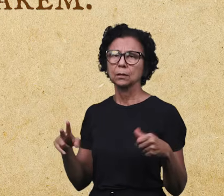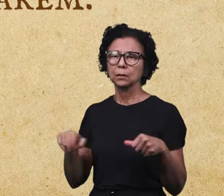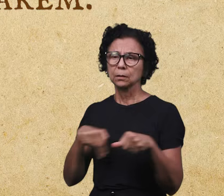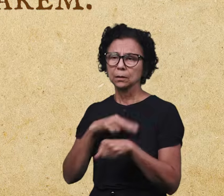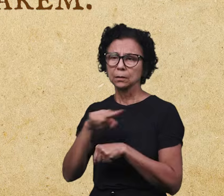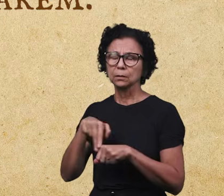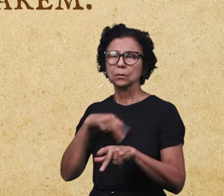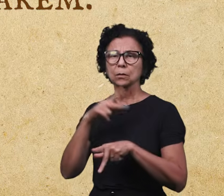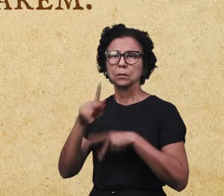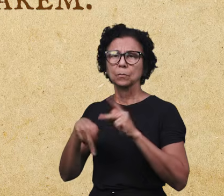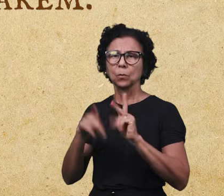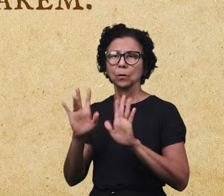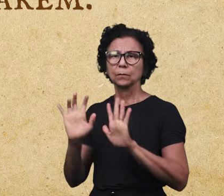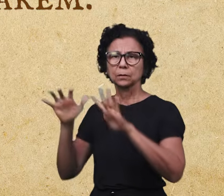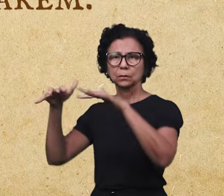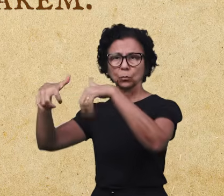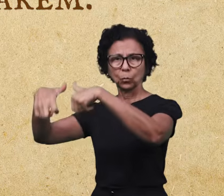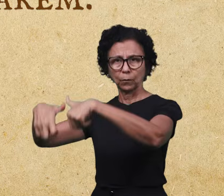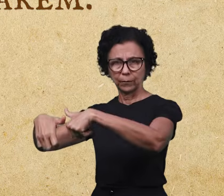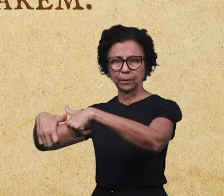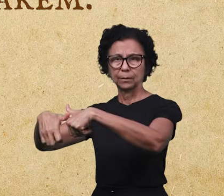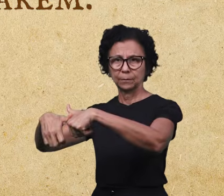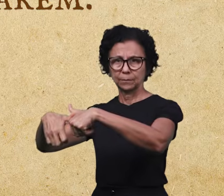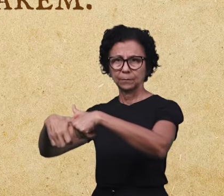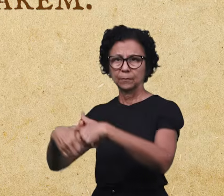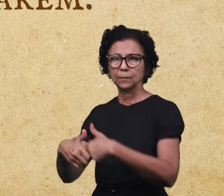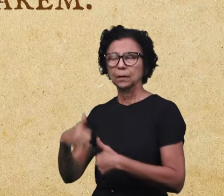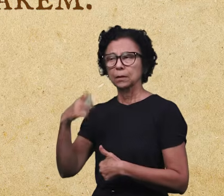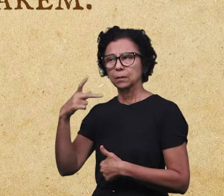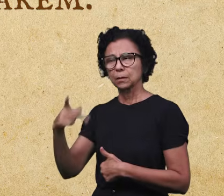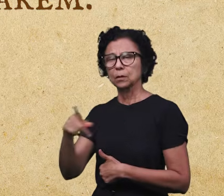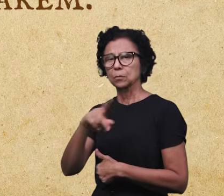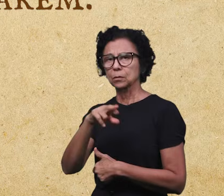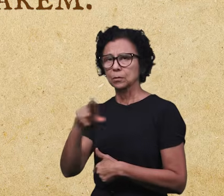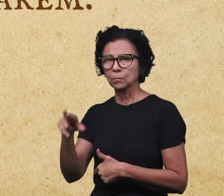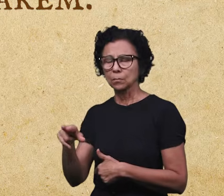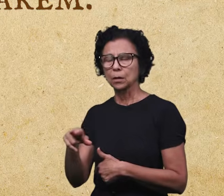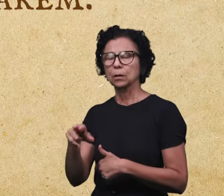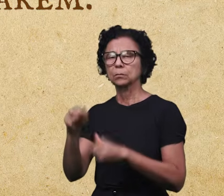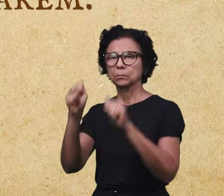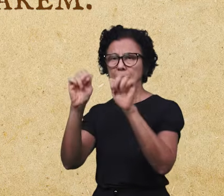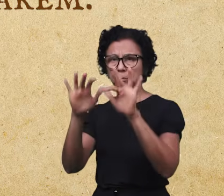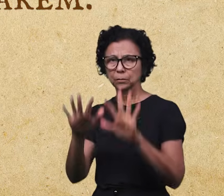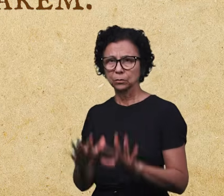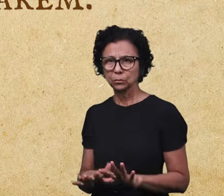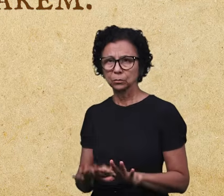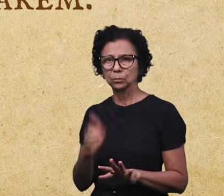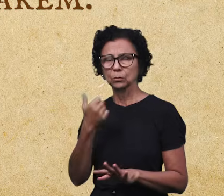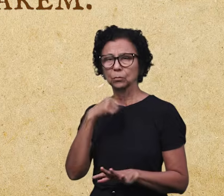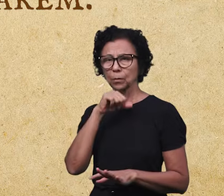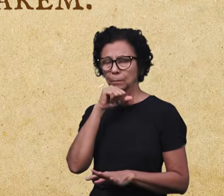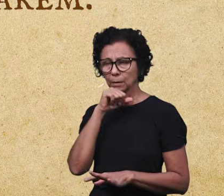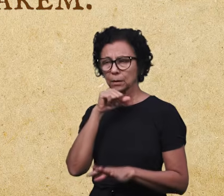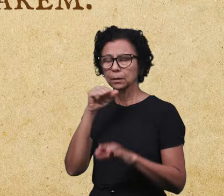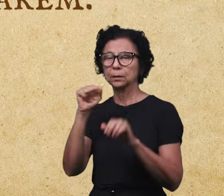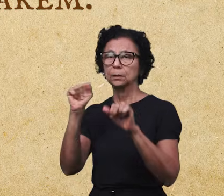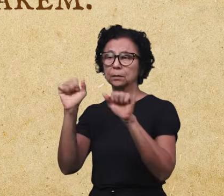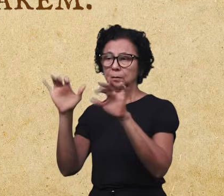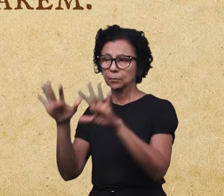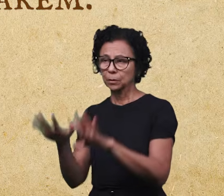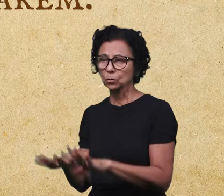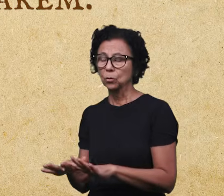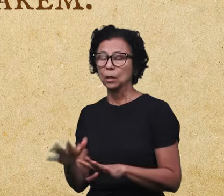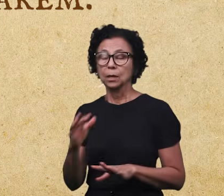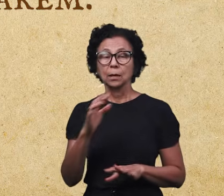moço. Sirvam-te povos e nações circunvem a ti. Ser Senhor de teus irmãos, os filhos da tua mãe, se encurvem a ti.